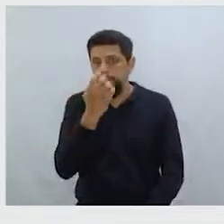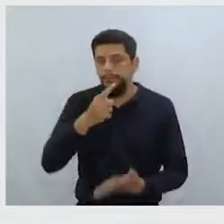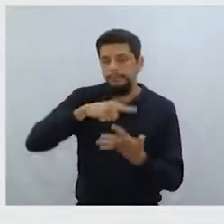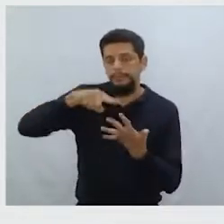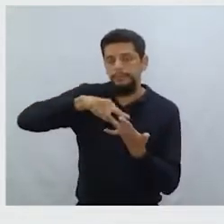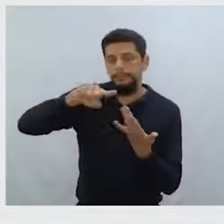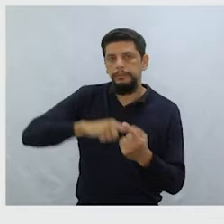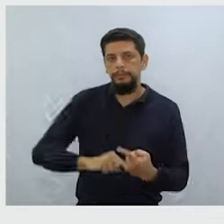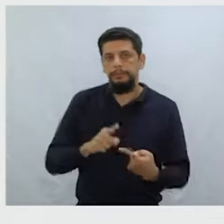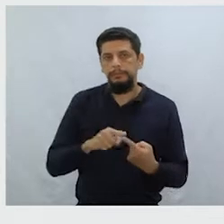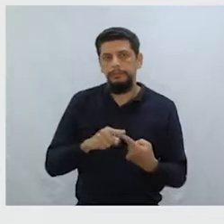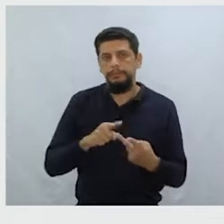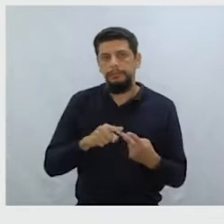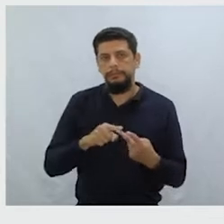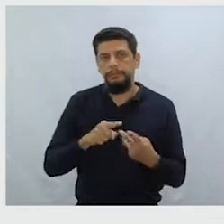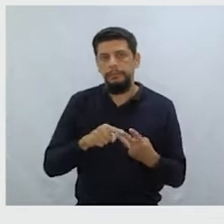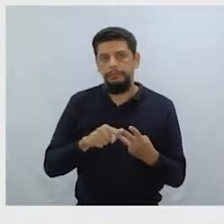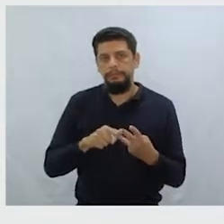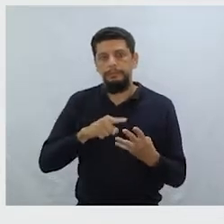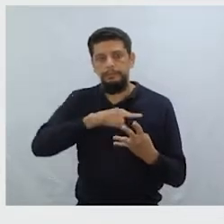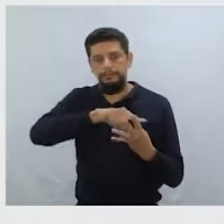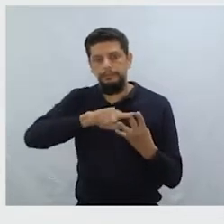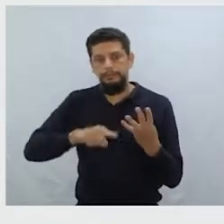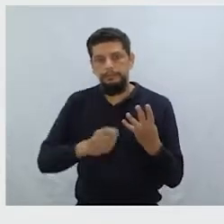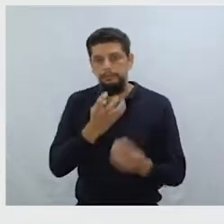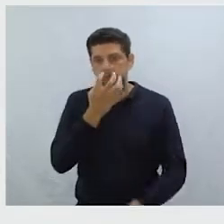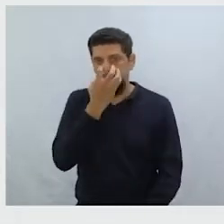cachorros? Contem comigo.